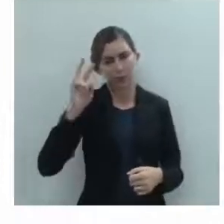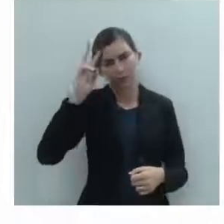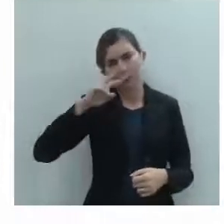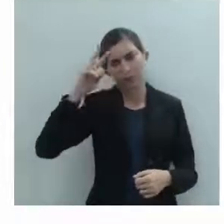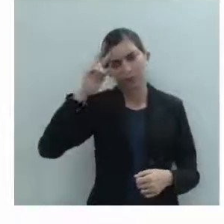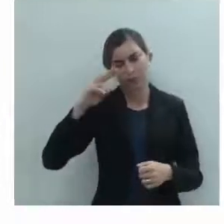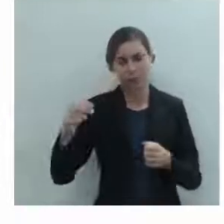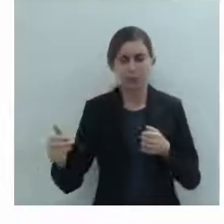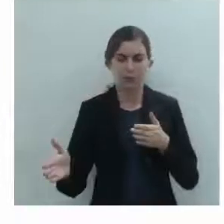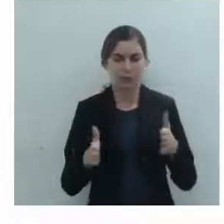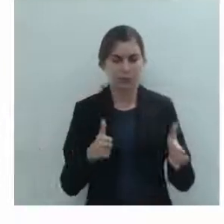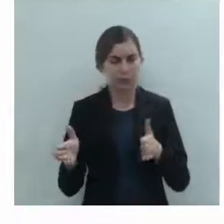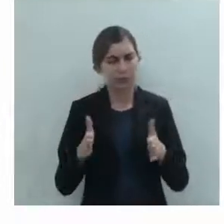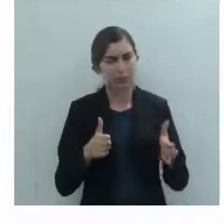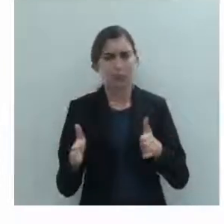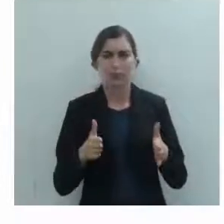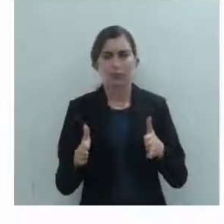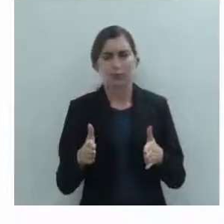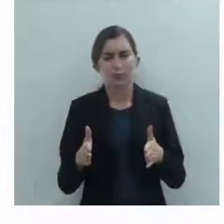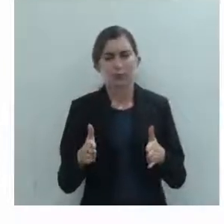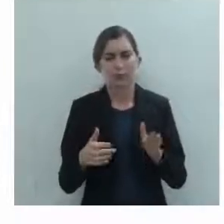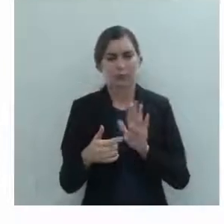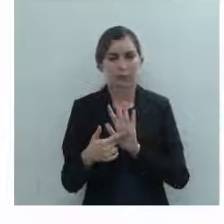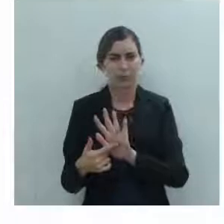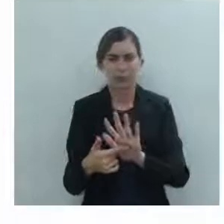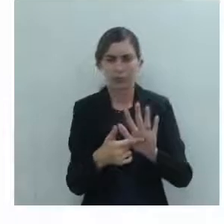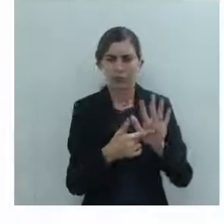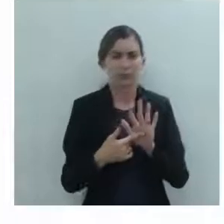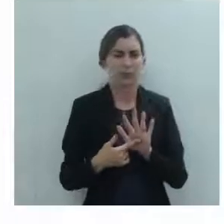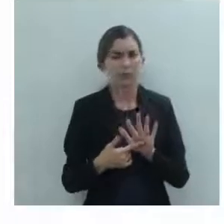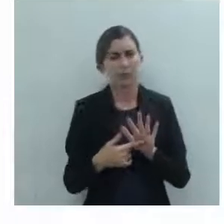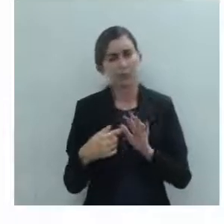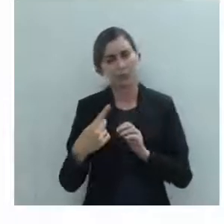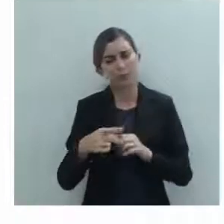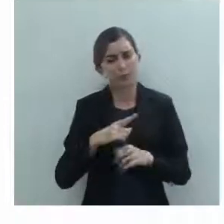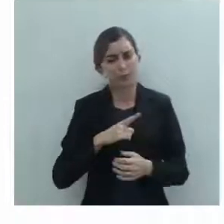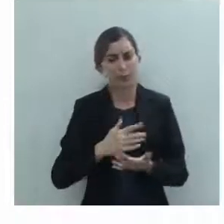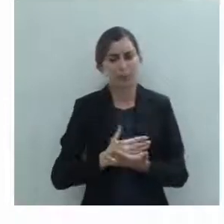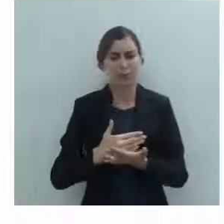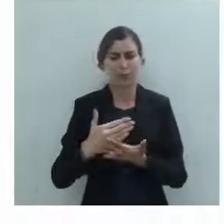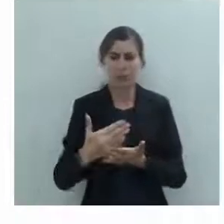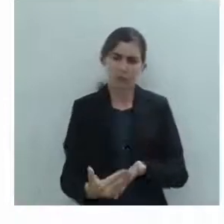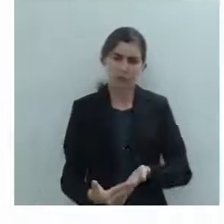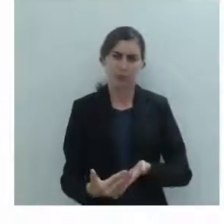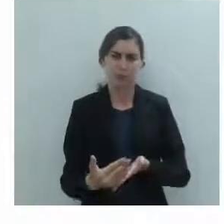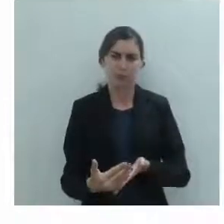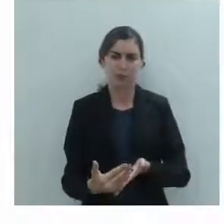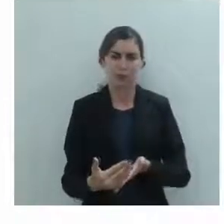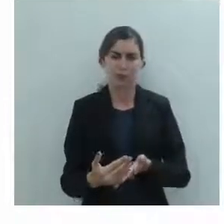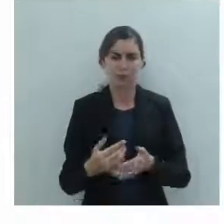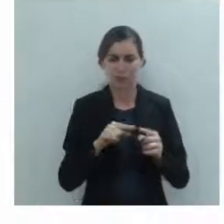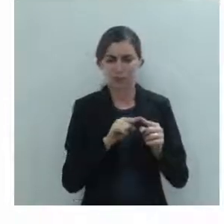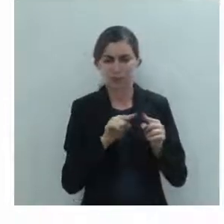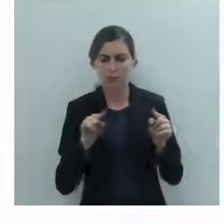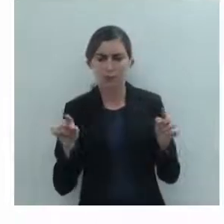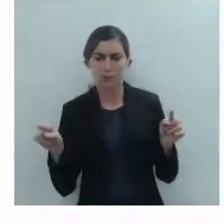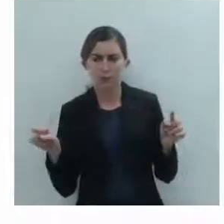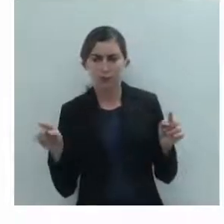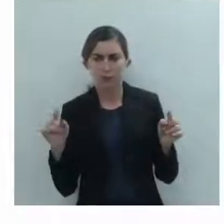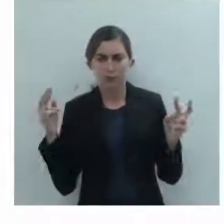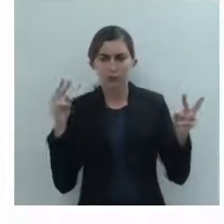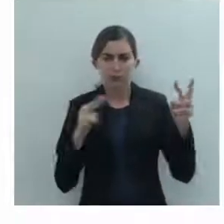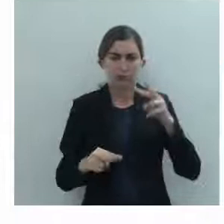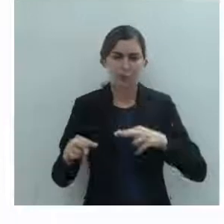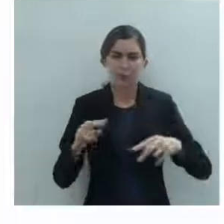o período chamado de pré-história esse primeiro que você ta observando aí ele tem início segundo essa linha cronológica e